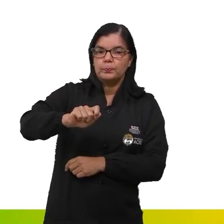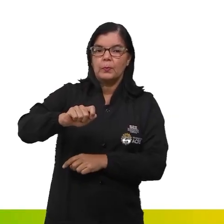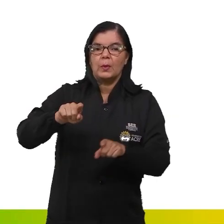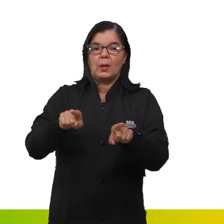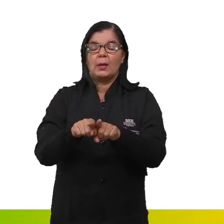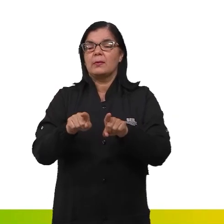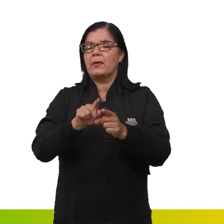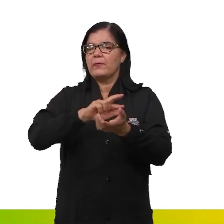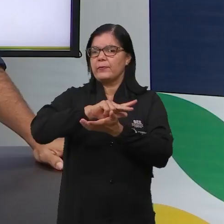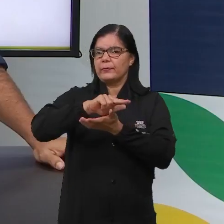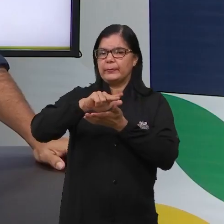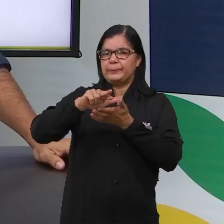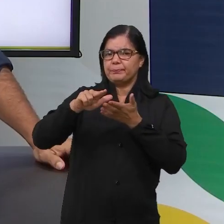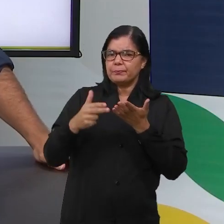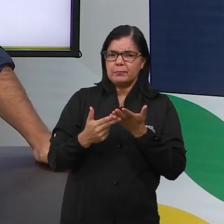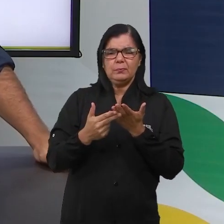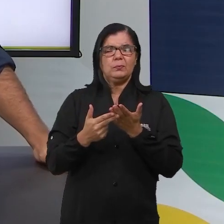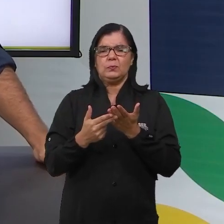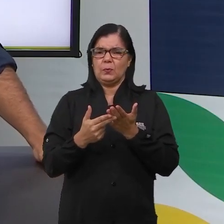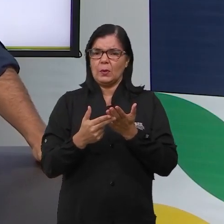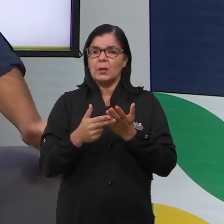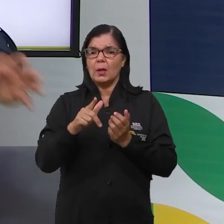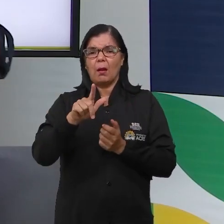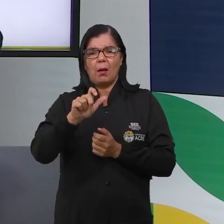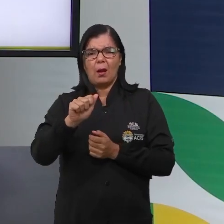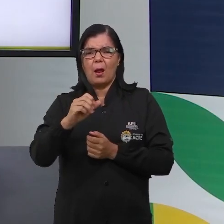cricket, tem lacrosse,